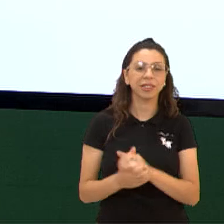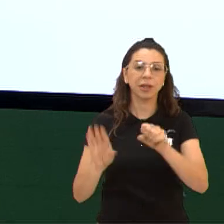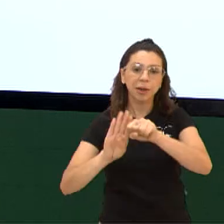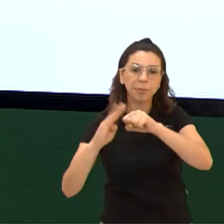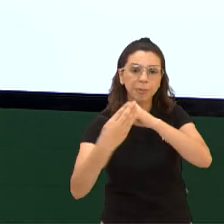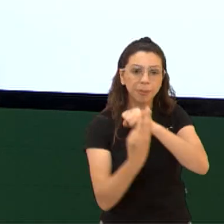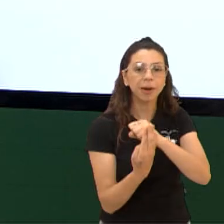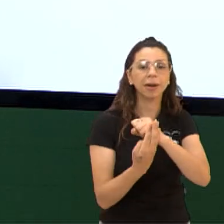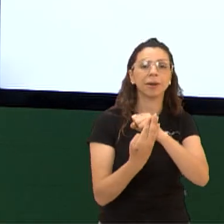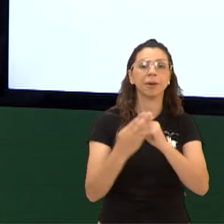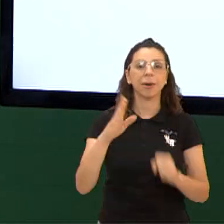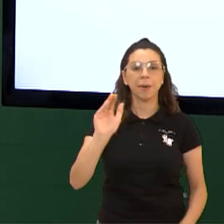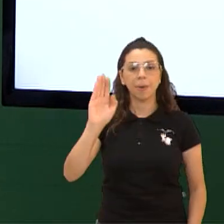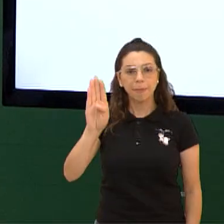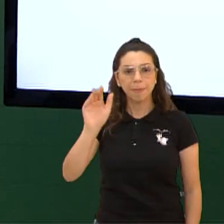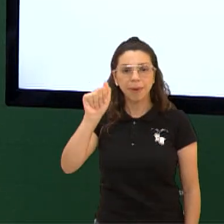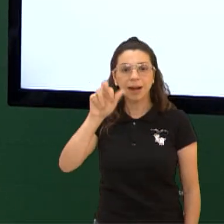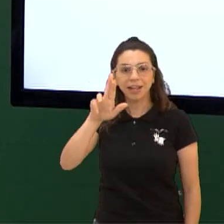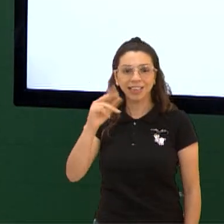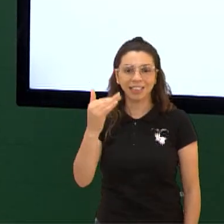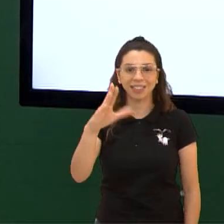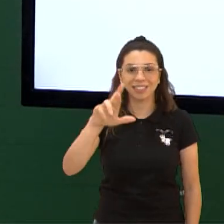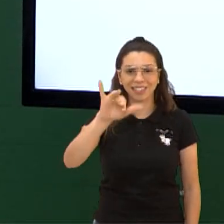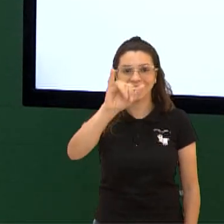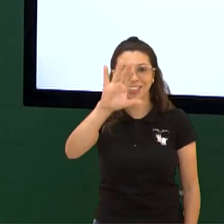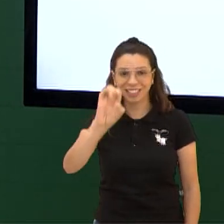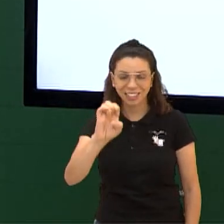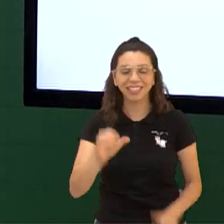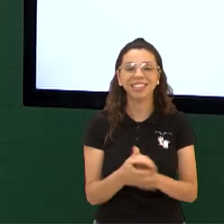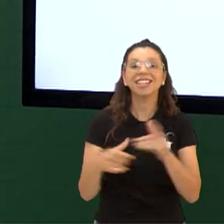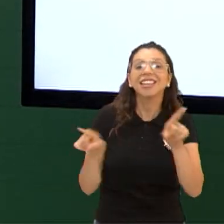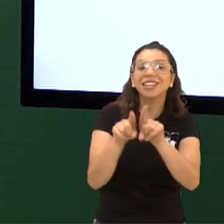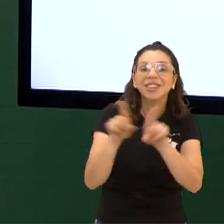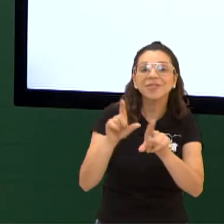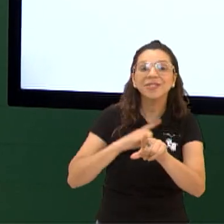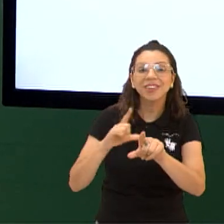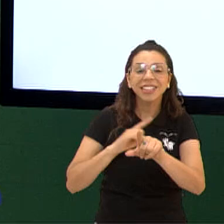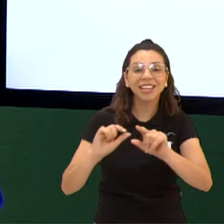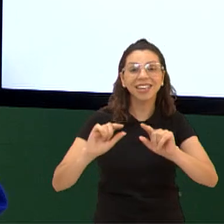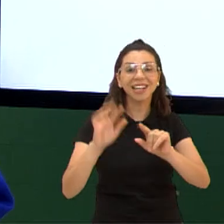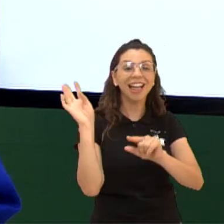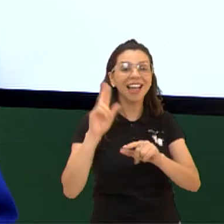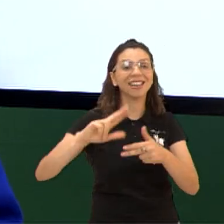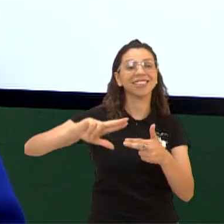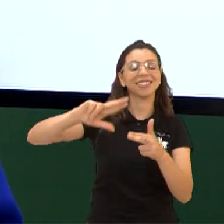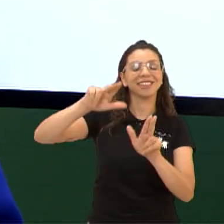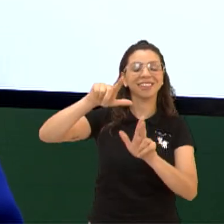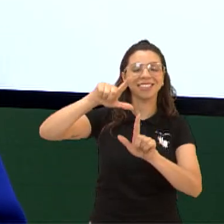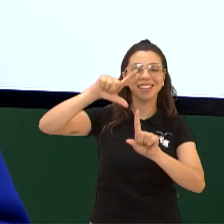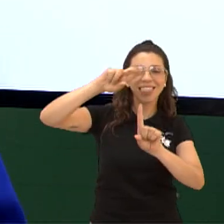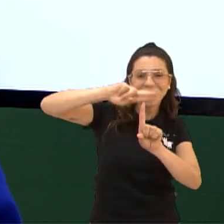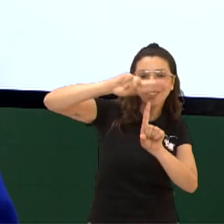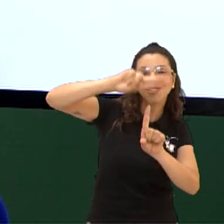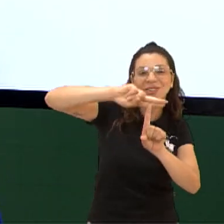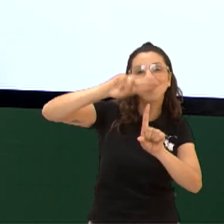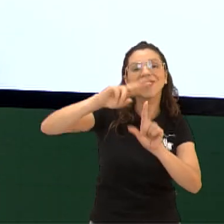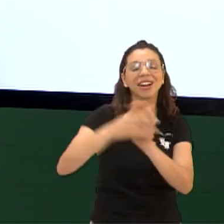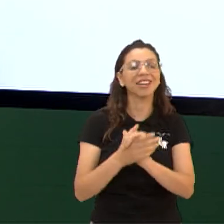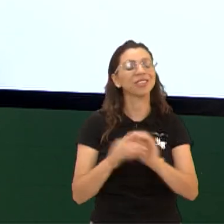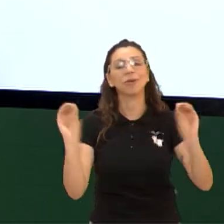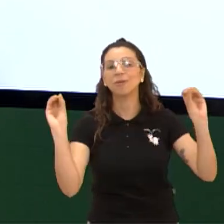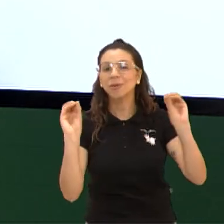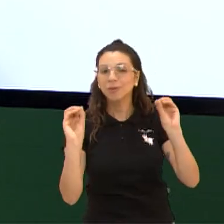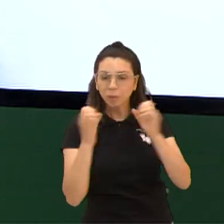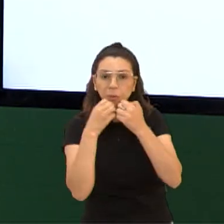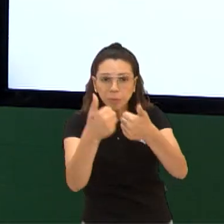do Bacaxiri. Tá acabando o tempo. Vamos Jean lá. Gabriel, do Tatuquara, tudo bem com vocês? Tudo ótimo, Gabriel. Espero que com